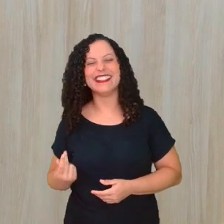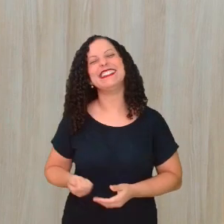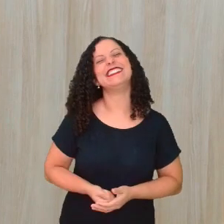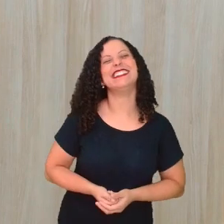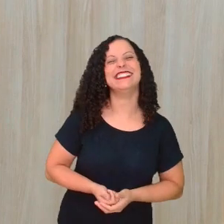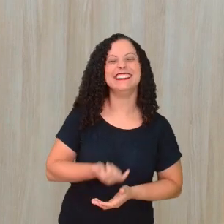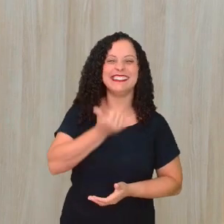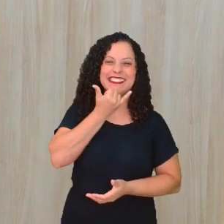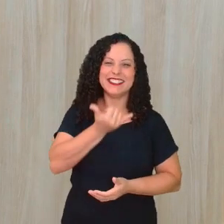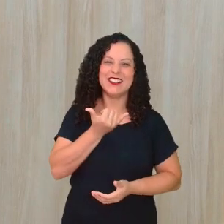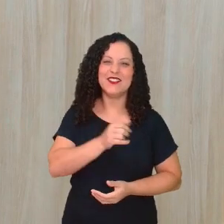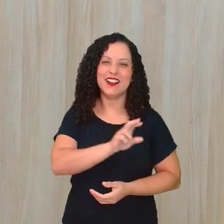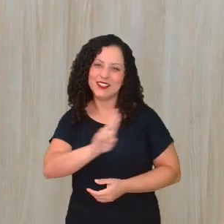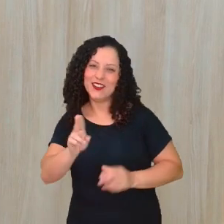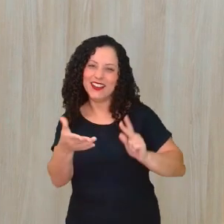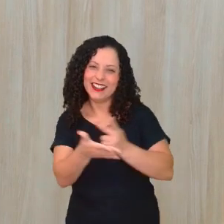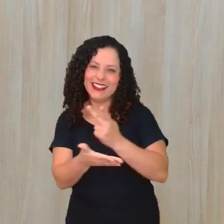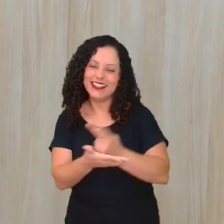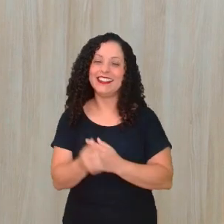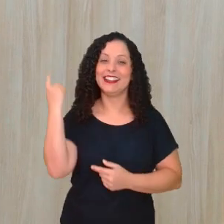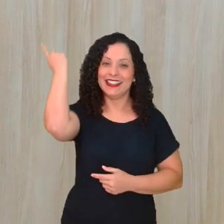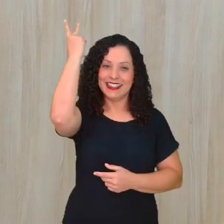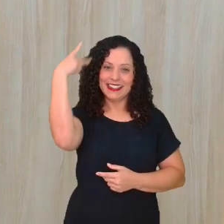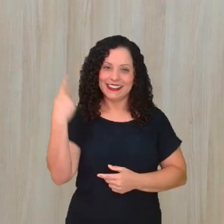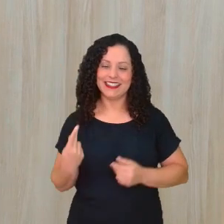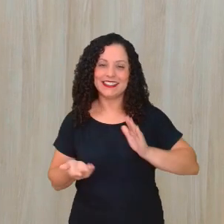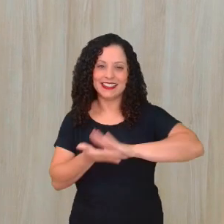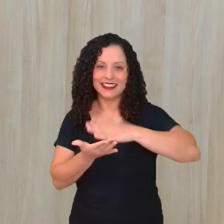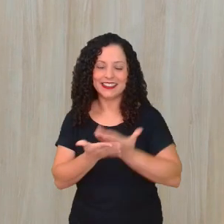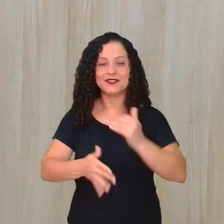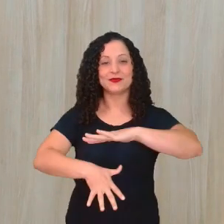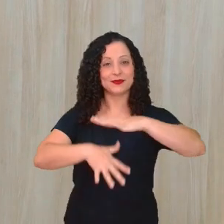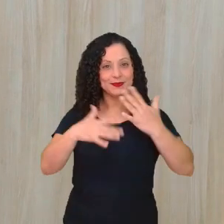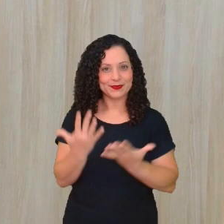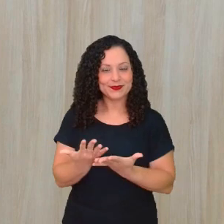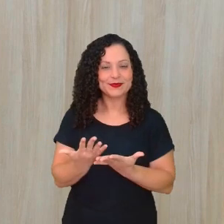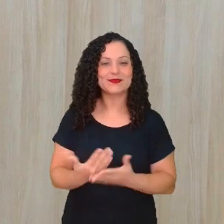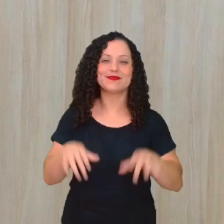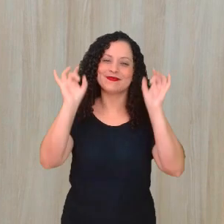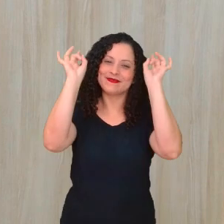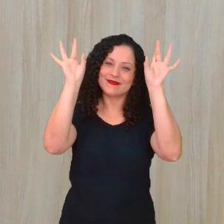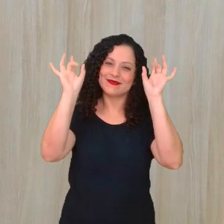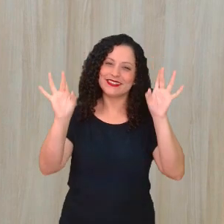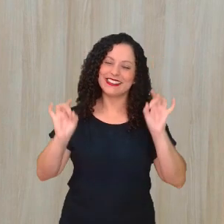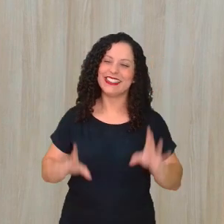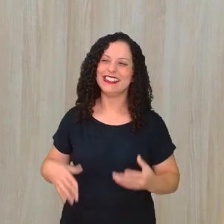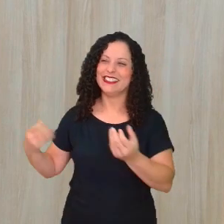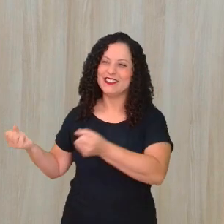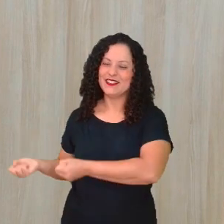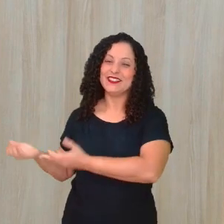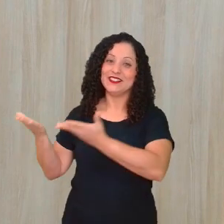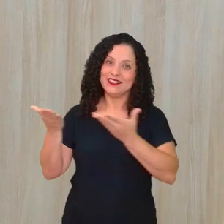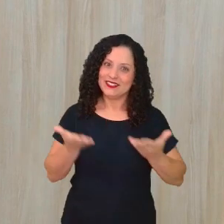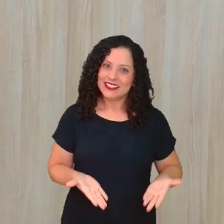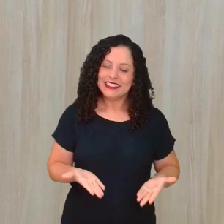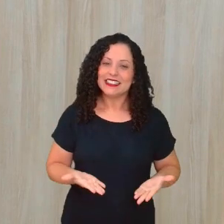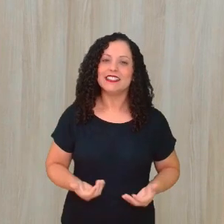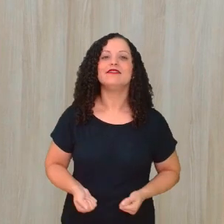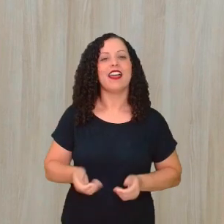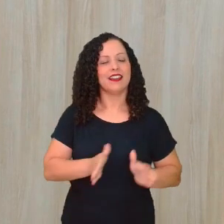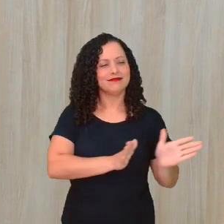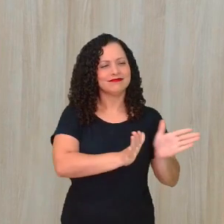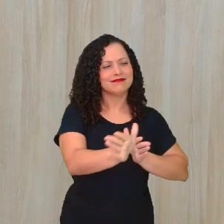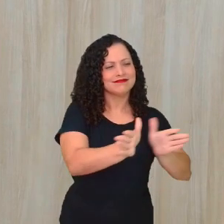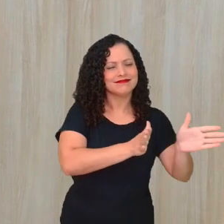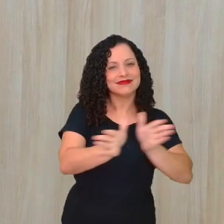Kézia, desculpa, a nossa intérprete de Libras, certo? Queridíssima aqui, seja bem-vinda, né? Garantindo